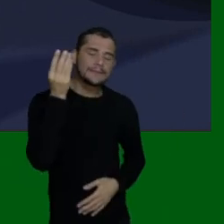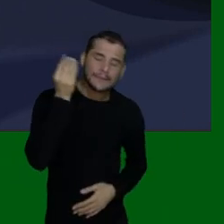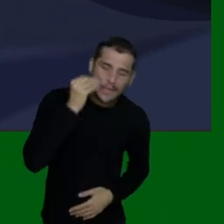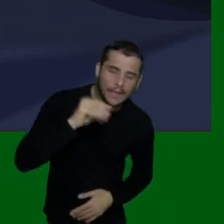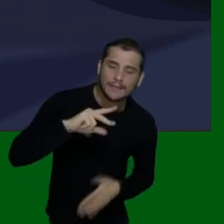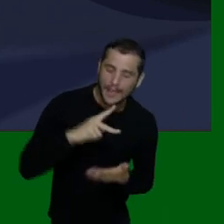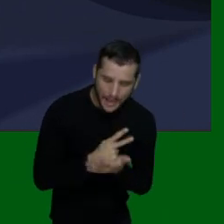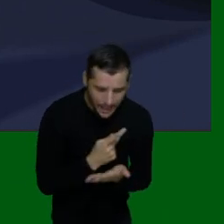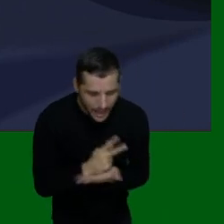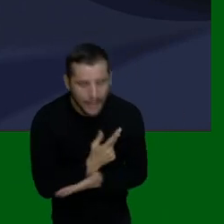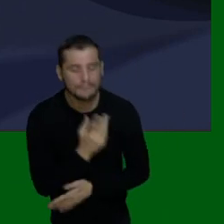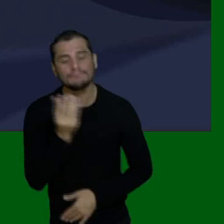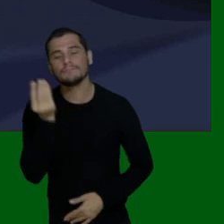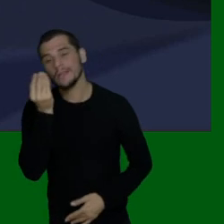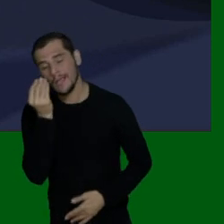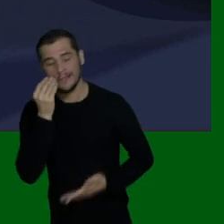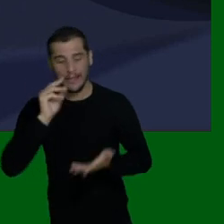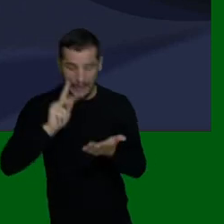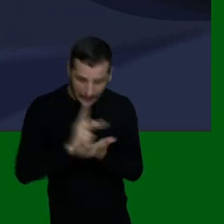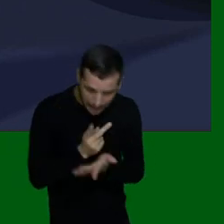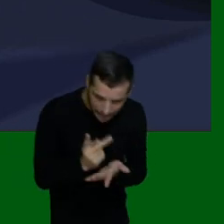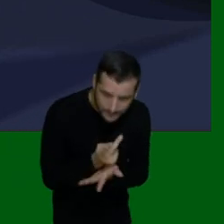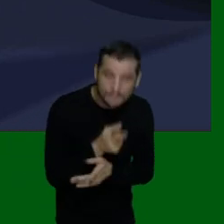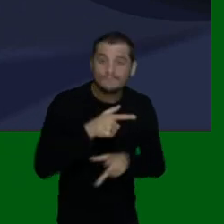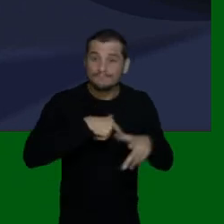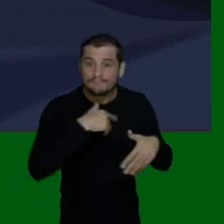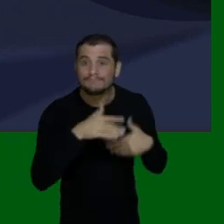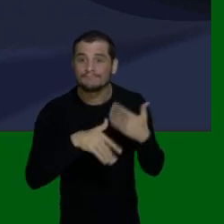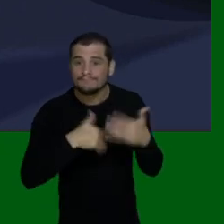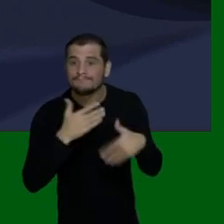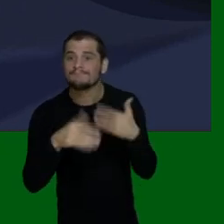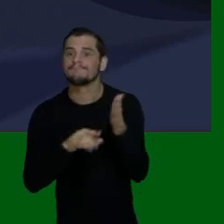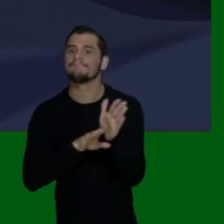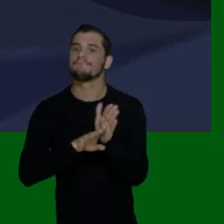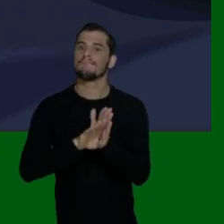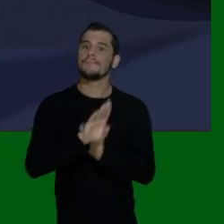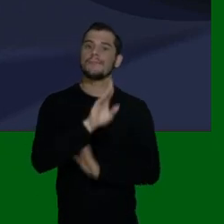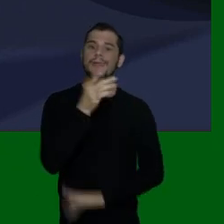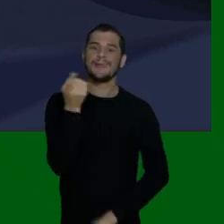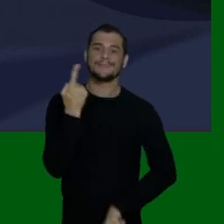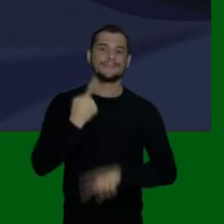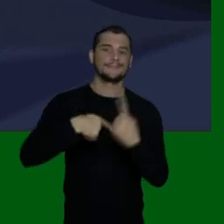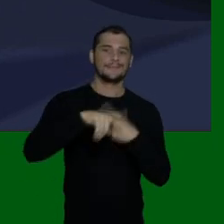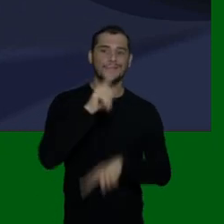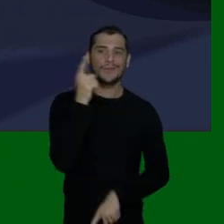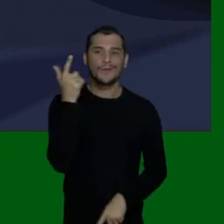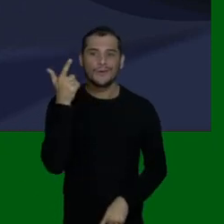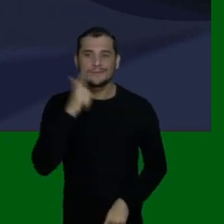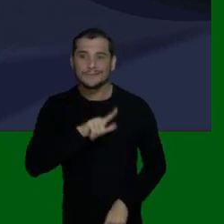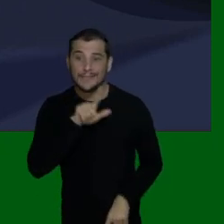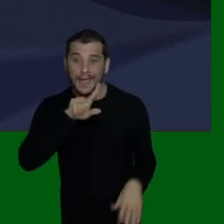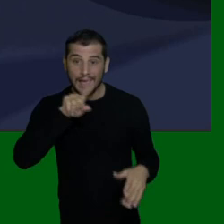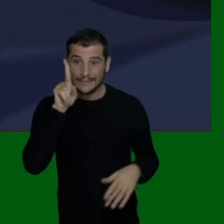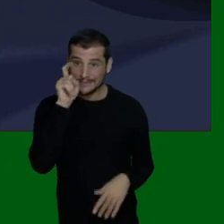tentar ela vai conseguir mesmo sendo difícil ela vai